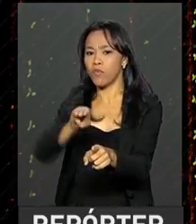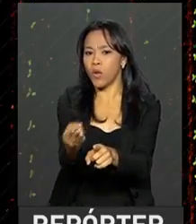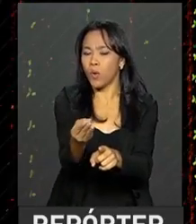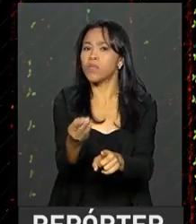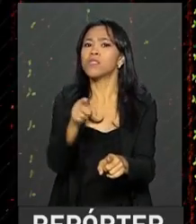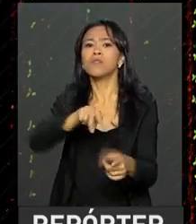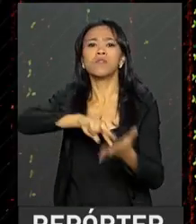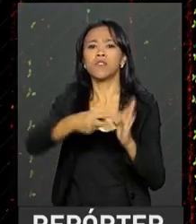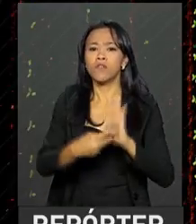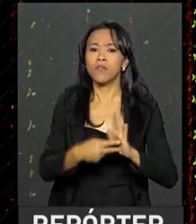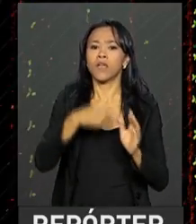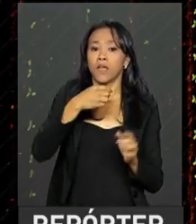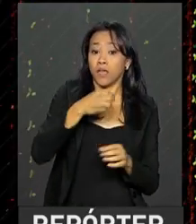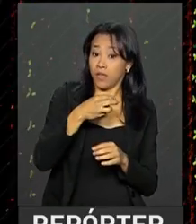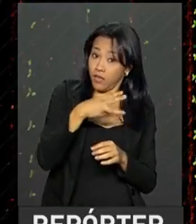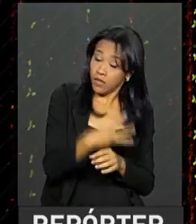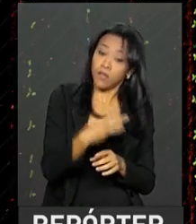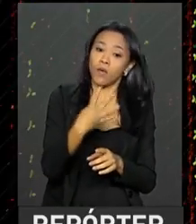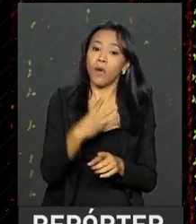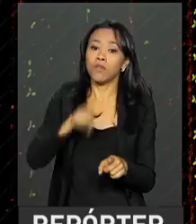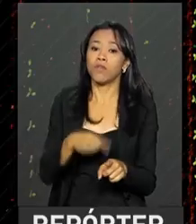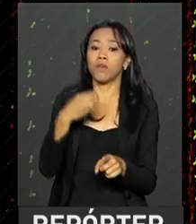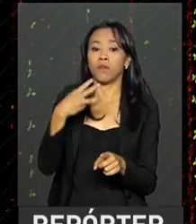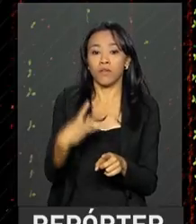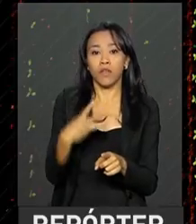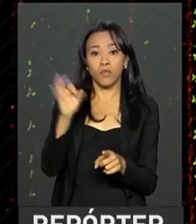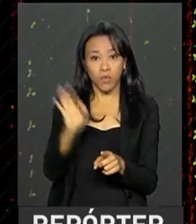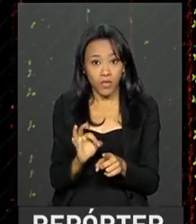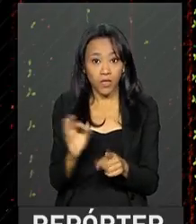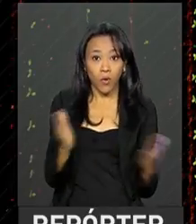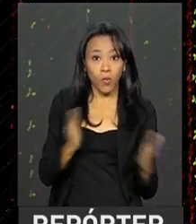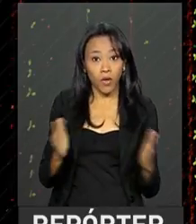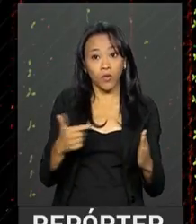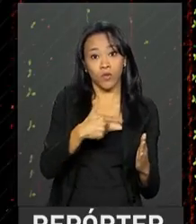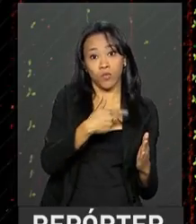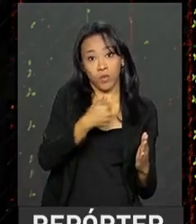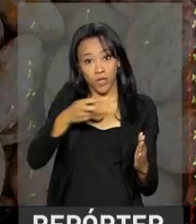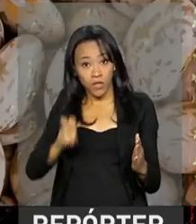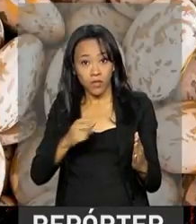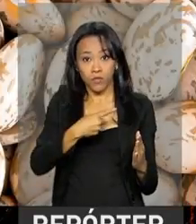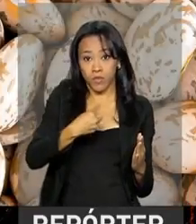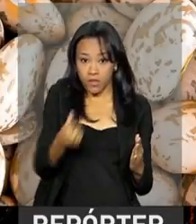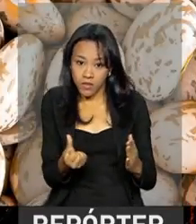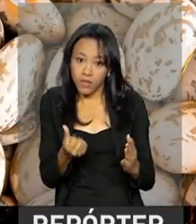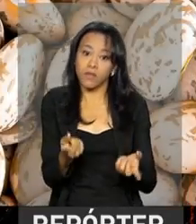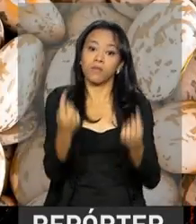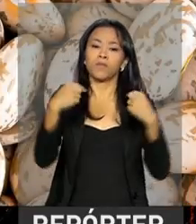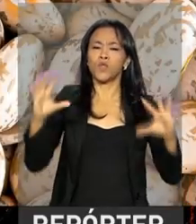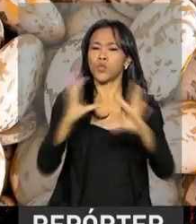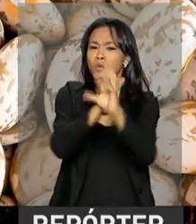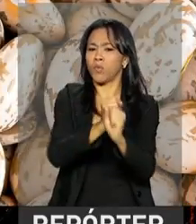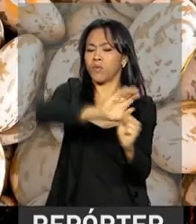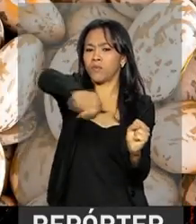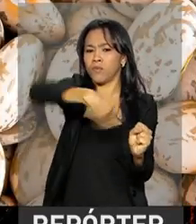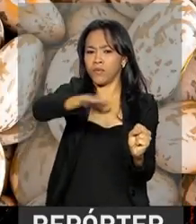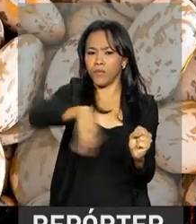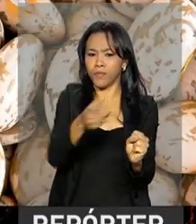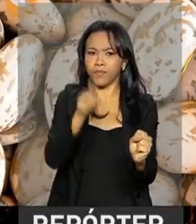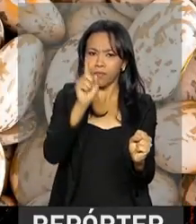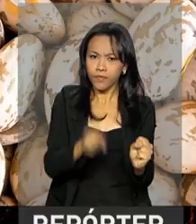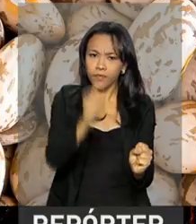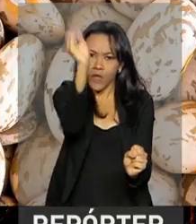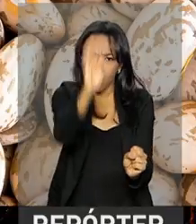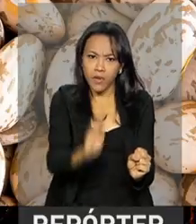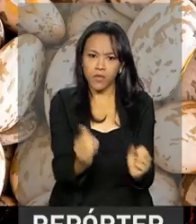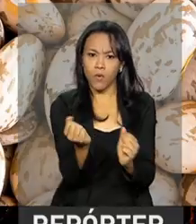34,3 por cento a mais do que em 2015 e 2016 no total de safras do ano a estimativa é que o brasil